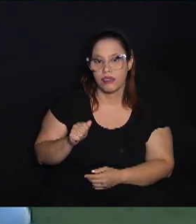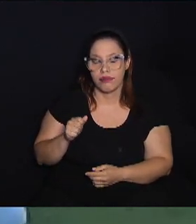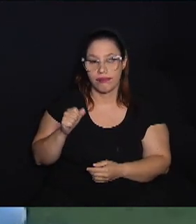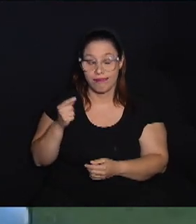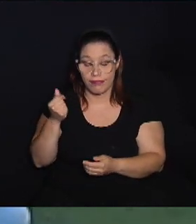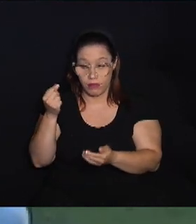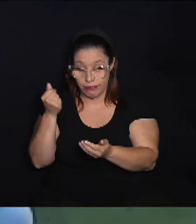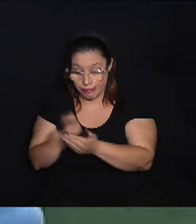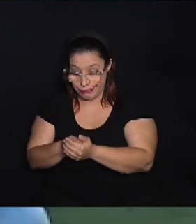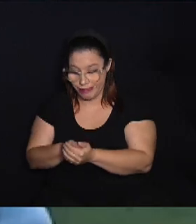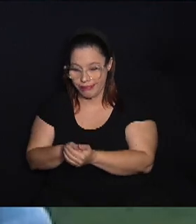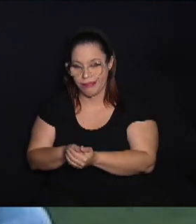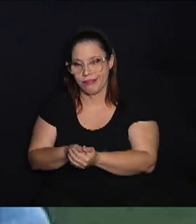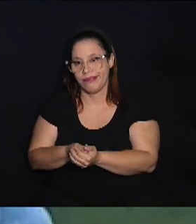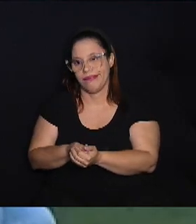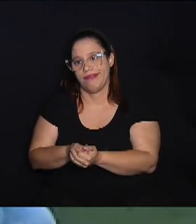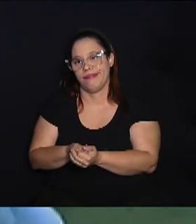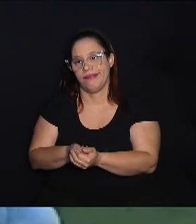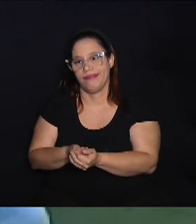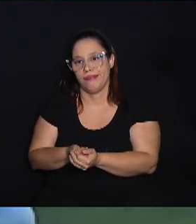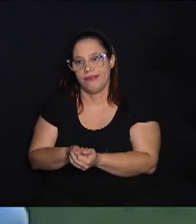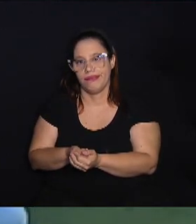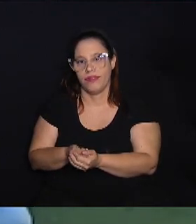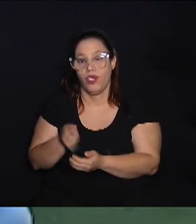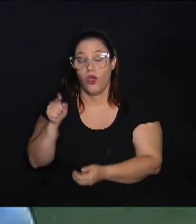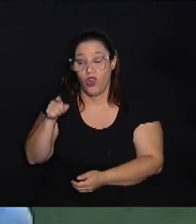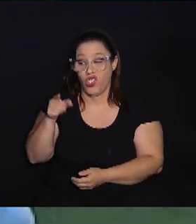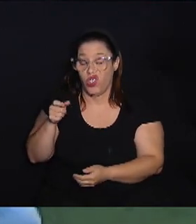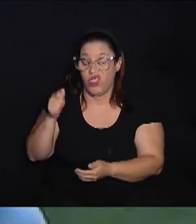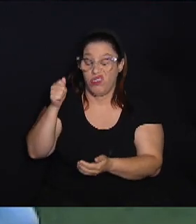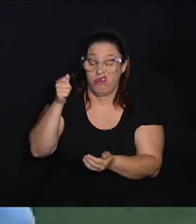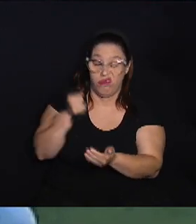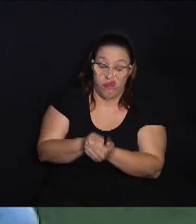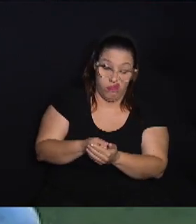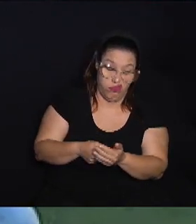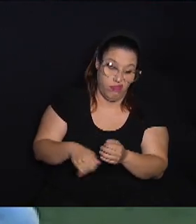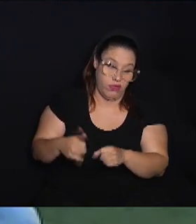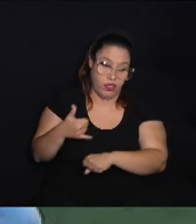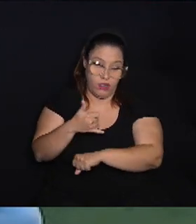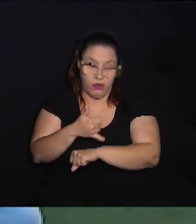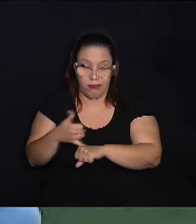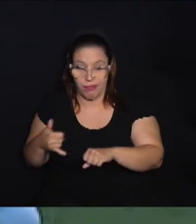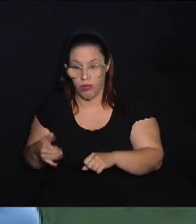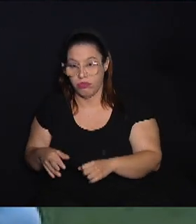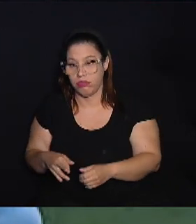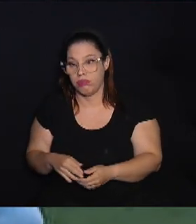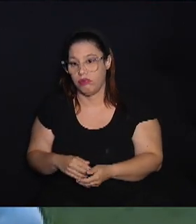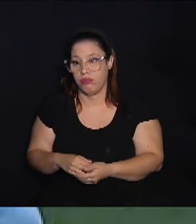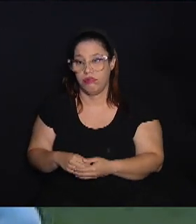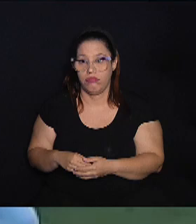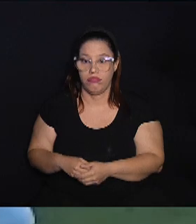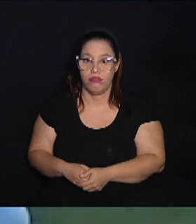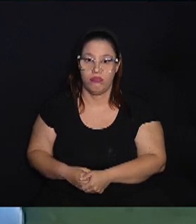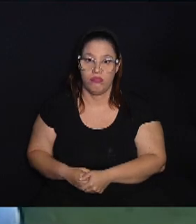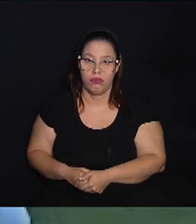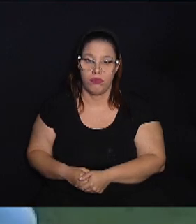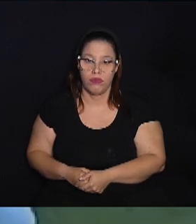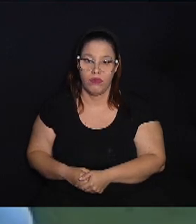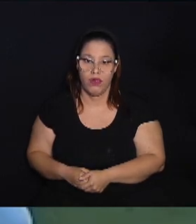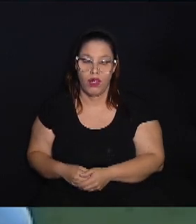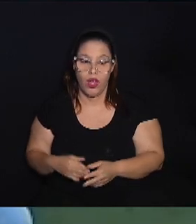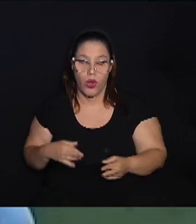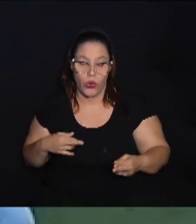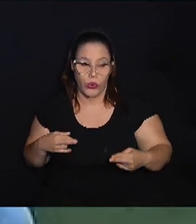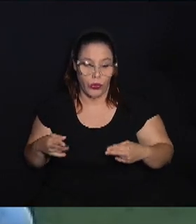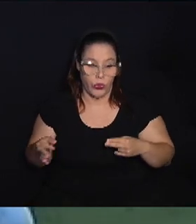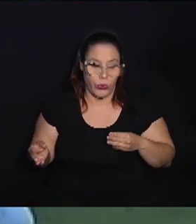você regular, você tem que pagar, né, uma série de impostos para os seus cooperados. Tem uma questão de rotatividade